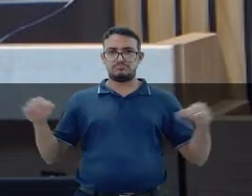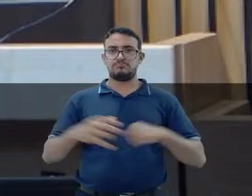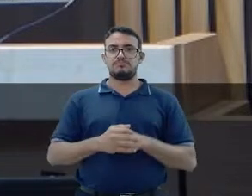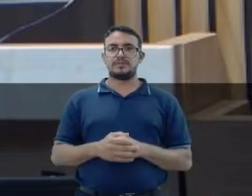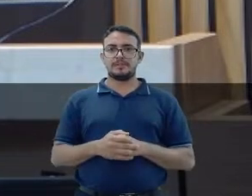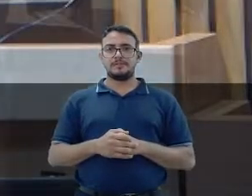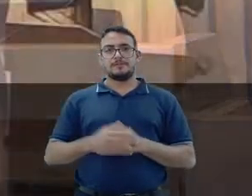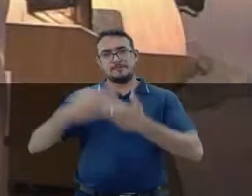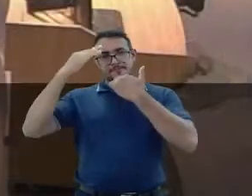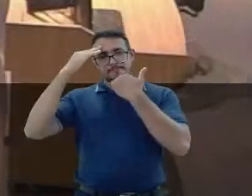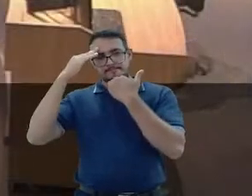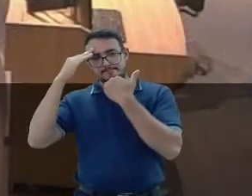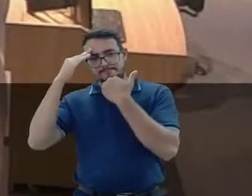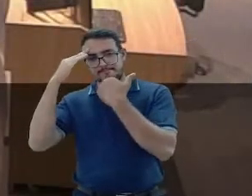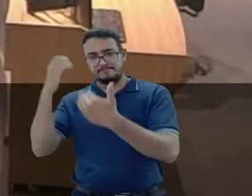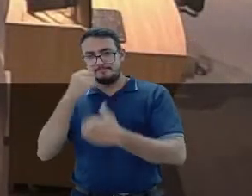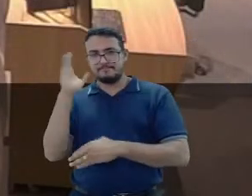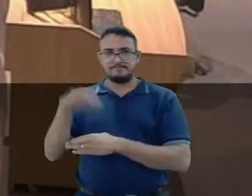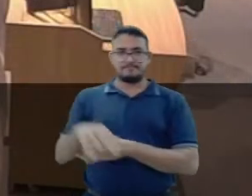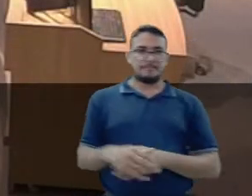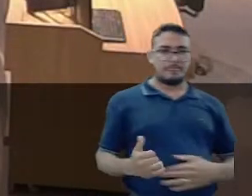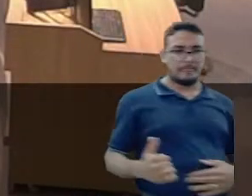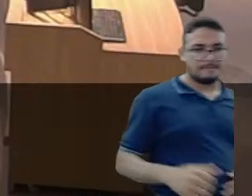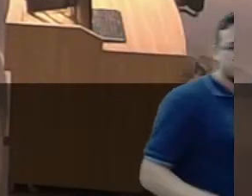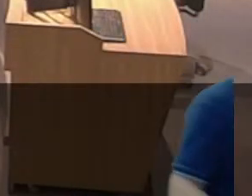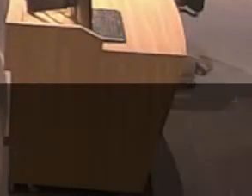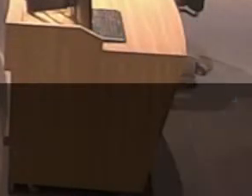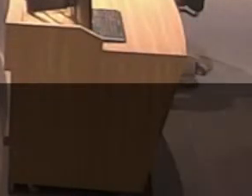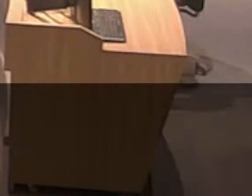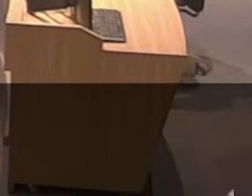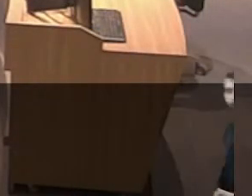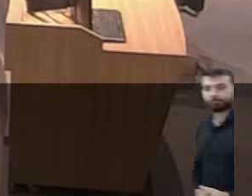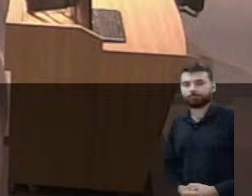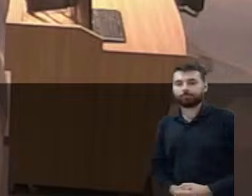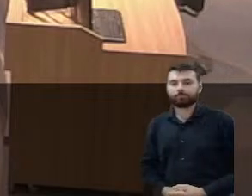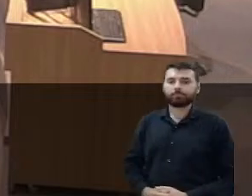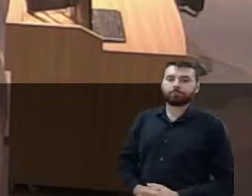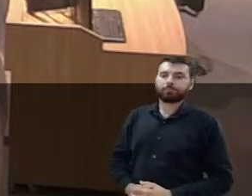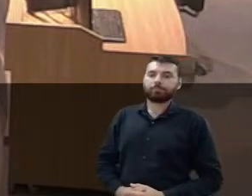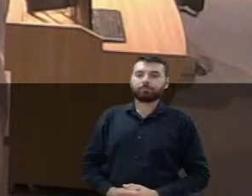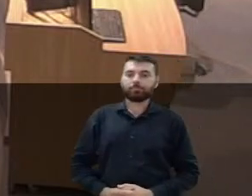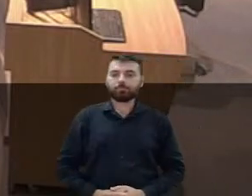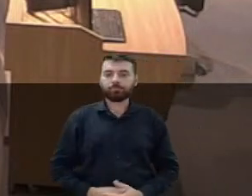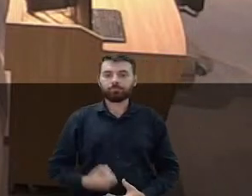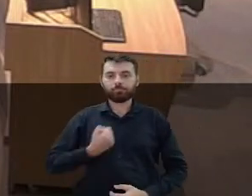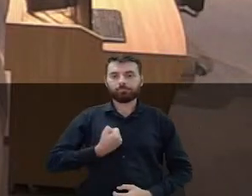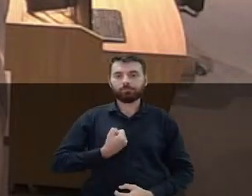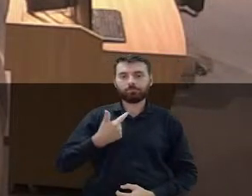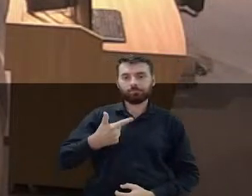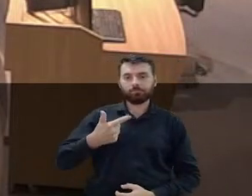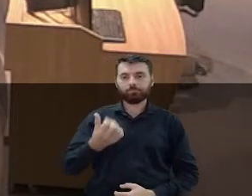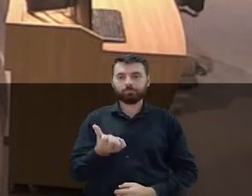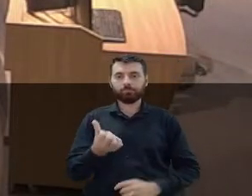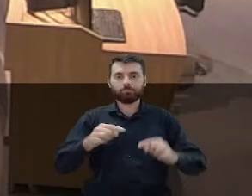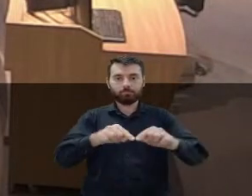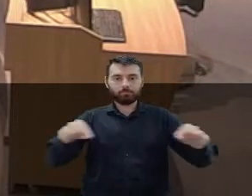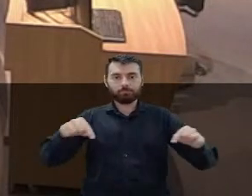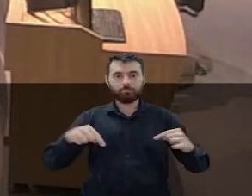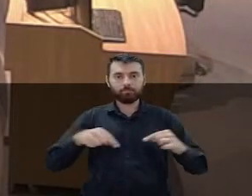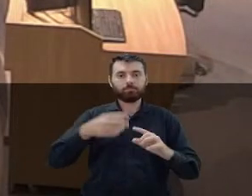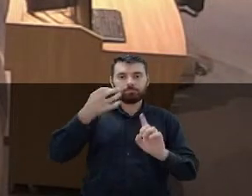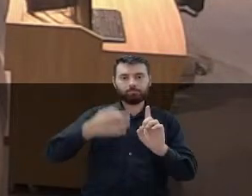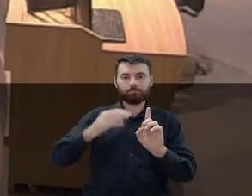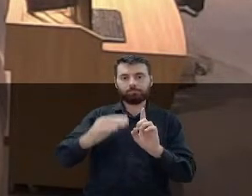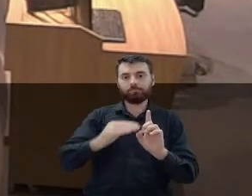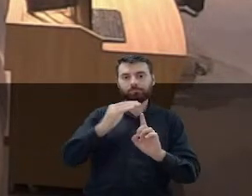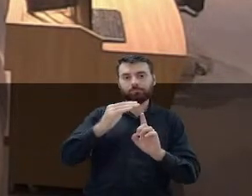Muito obrigada, boa tarde a todos. Obrigado, boa tarde. Obrigado, boa tarde. Número 26, da sala do desembargador Nicanor